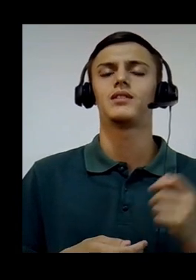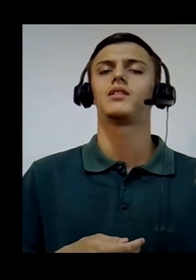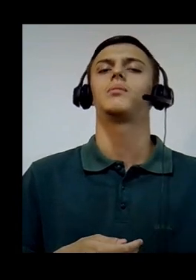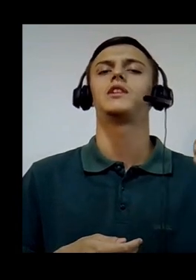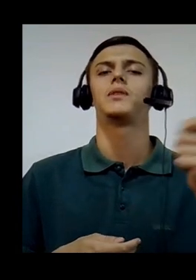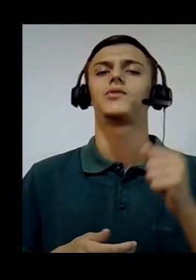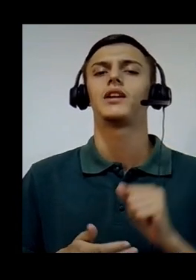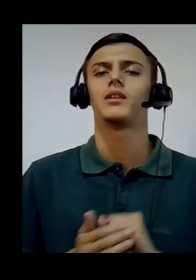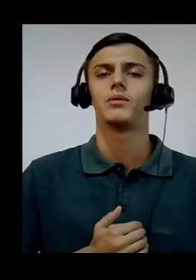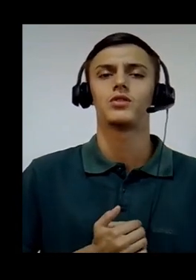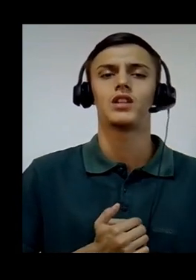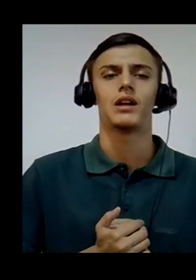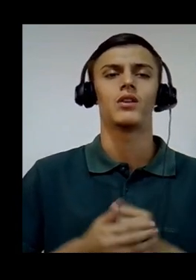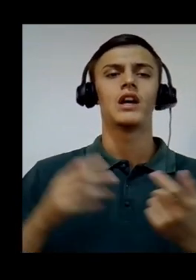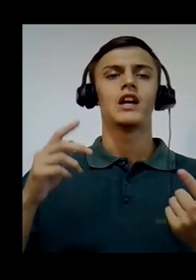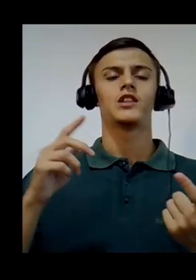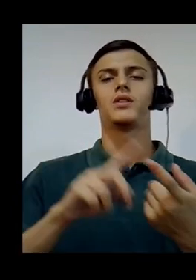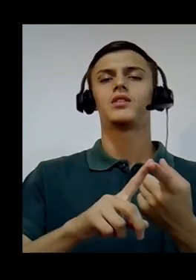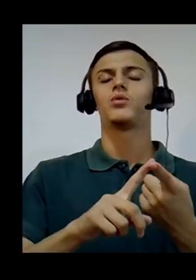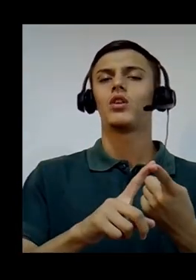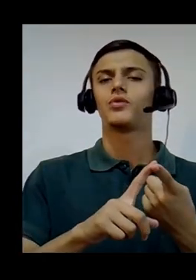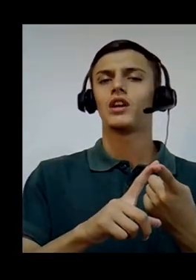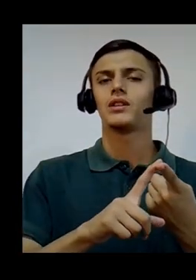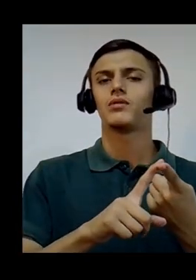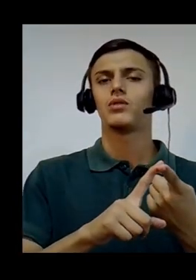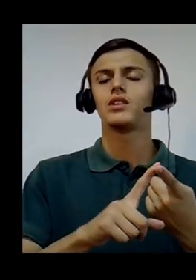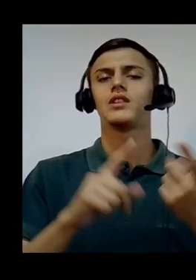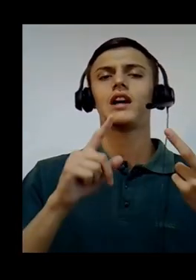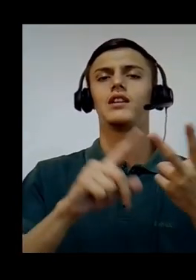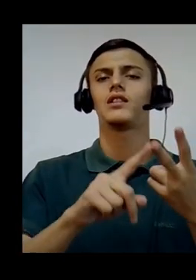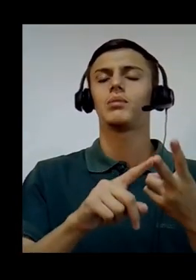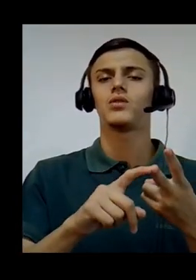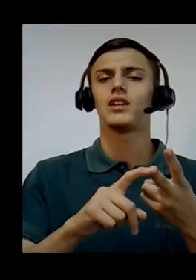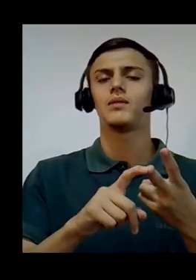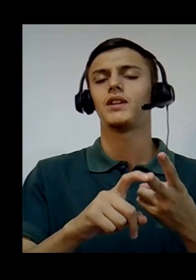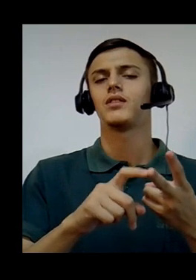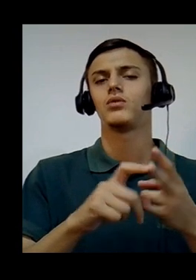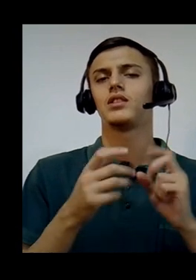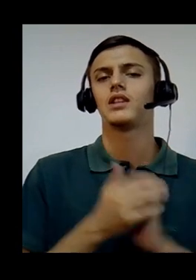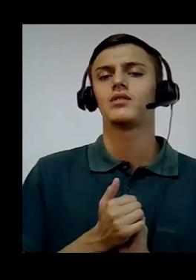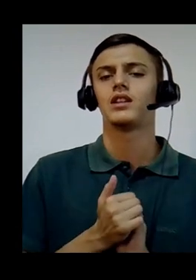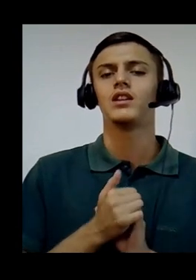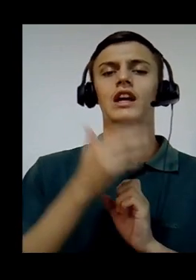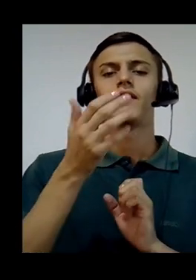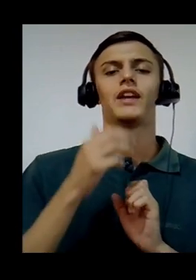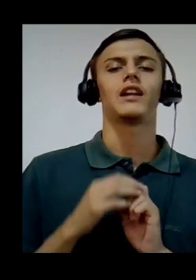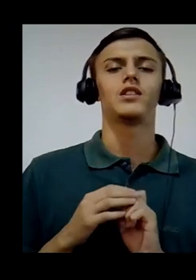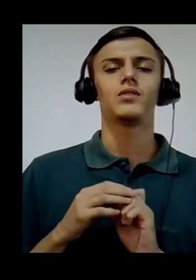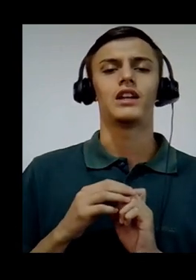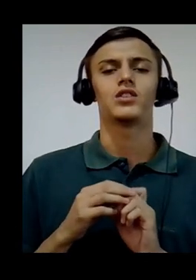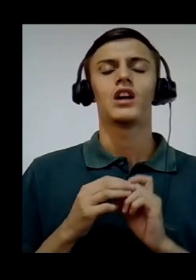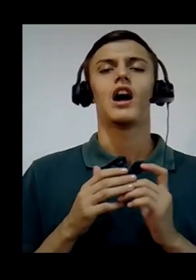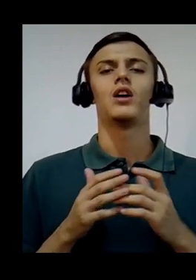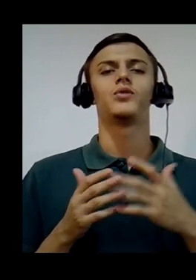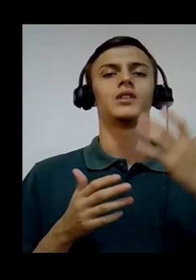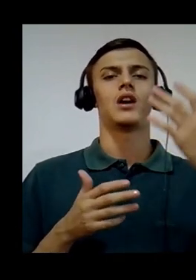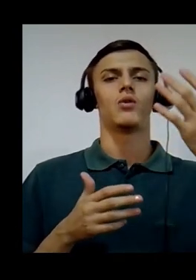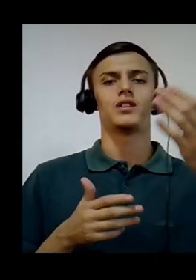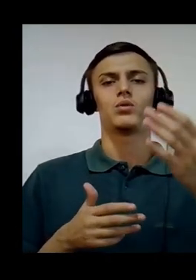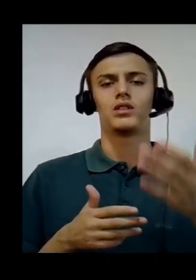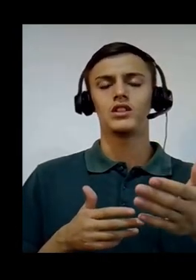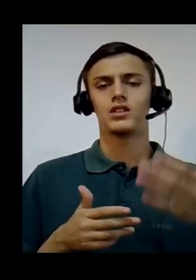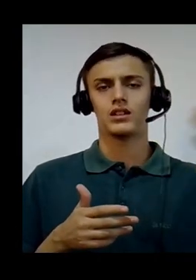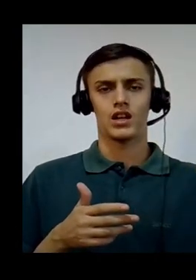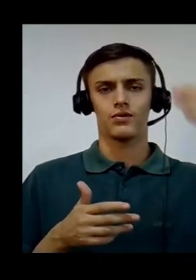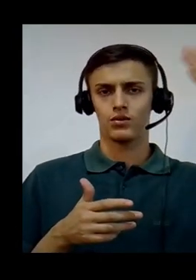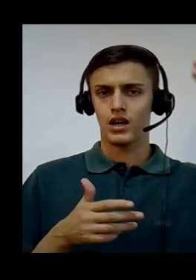de gases antes e também especificado na permissão de trabalho. Disposição de qual ferramenta vai utilizar e também de quais EPIs vai ser utilizados ali naquela atividade. Ao